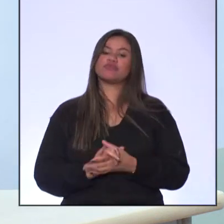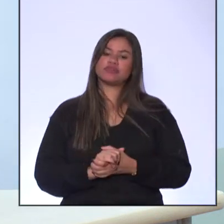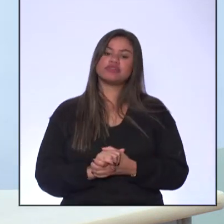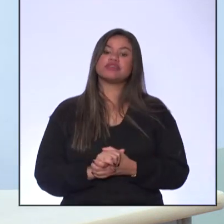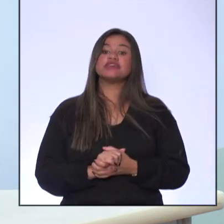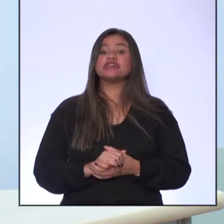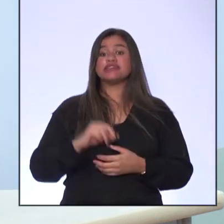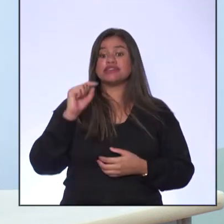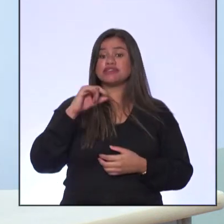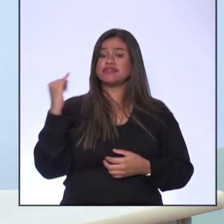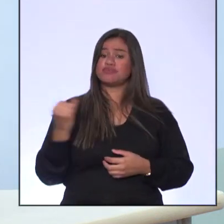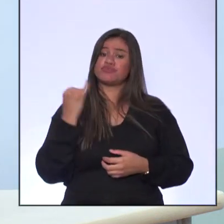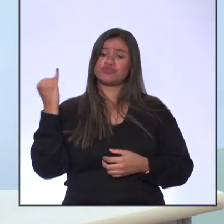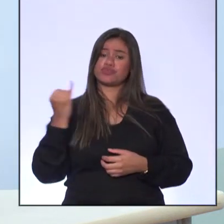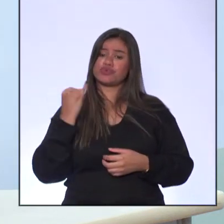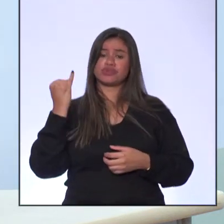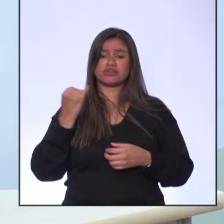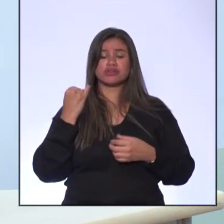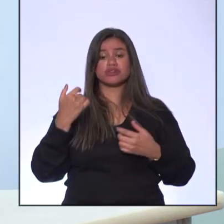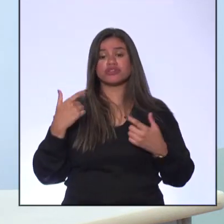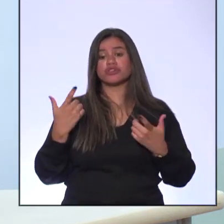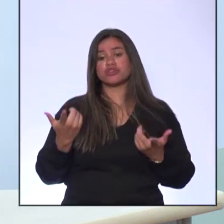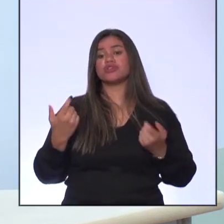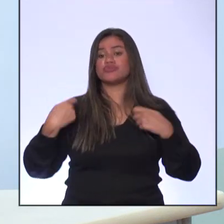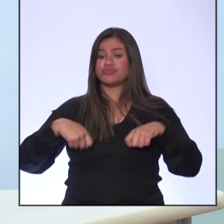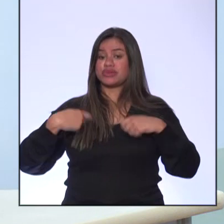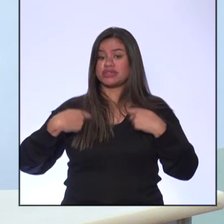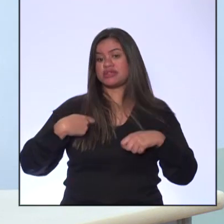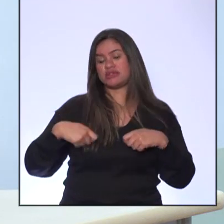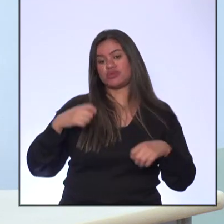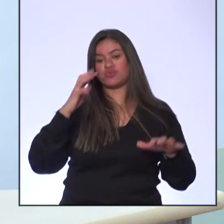seria importantíssimo se a gente conseguisse